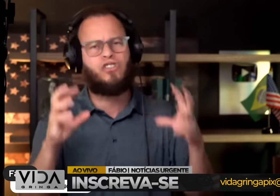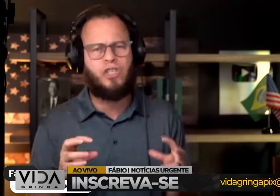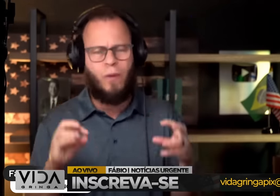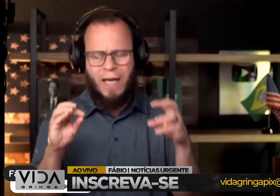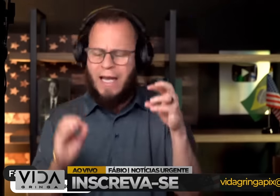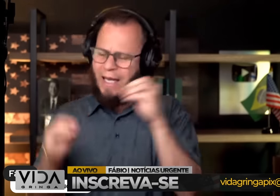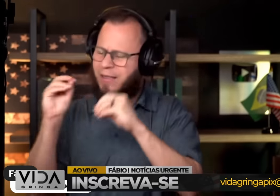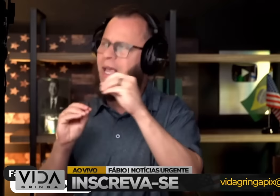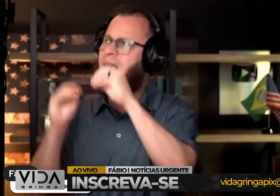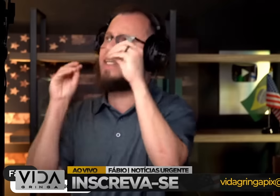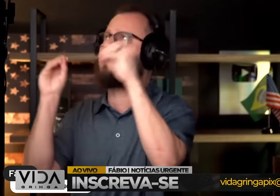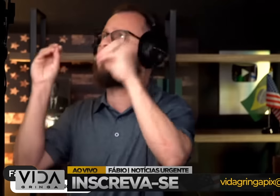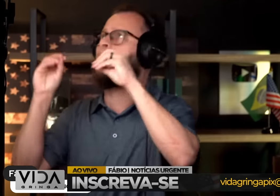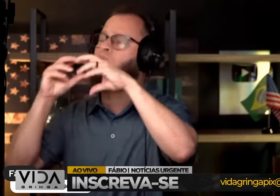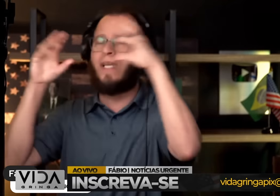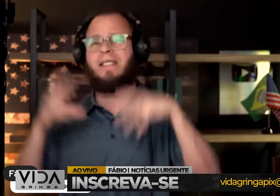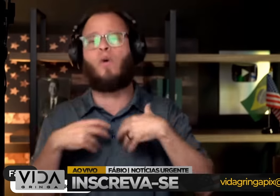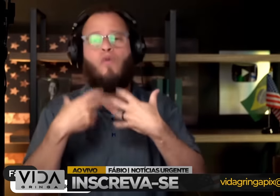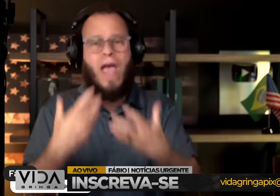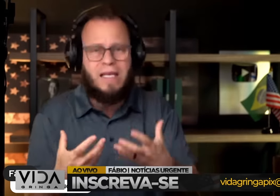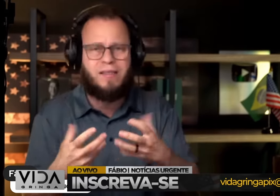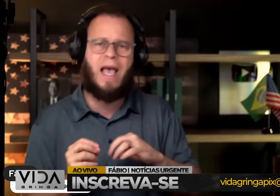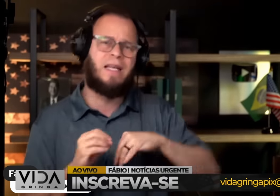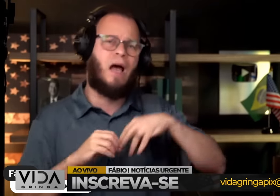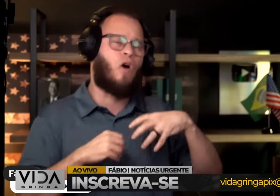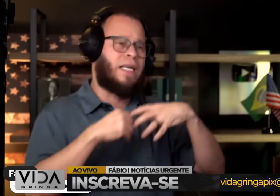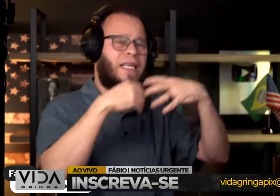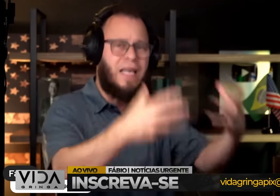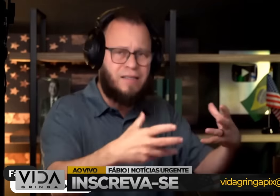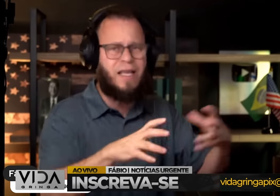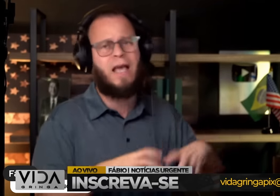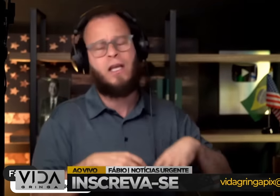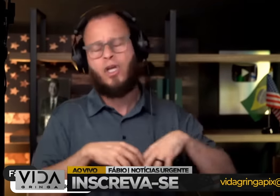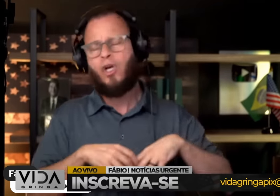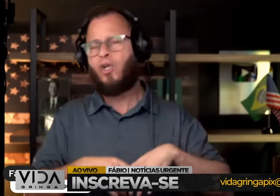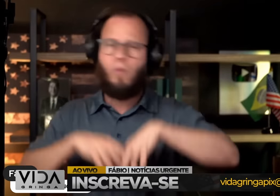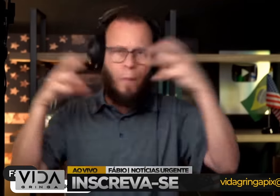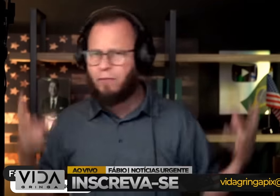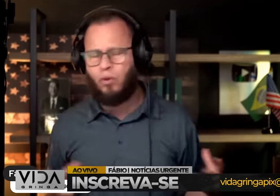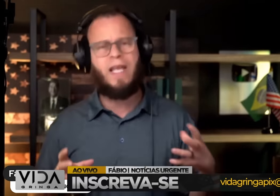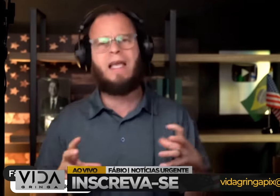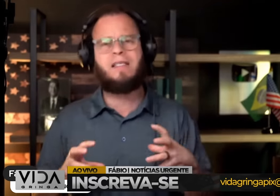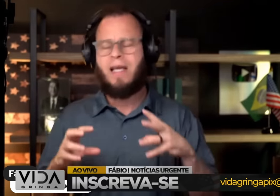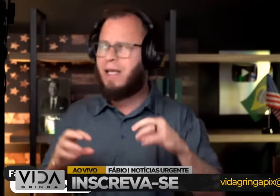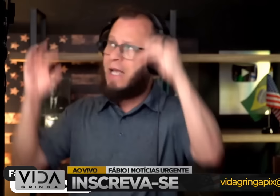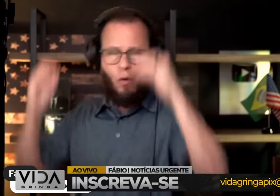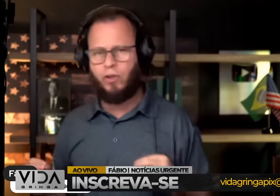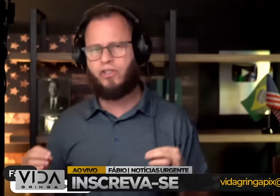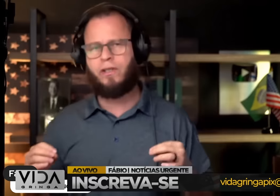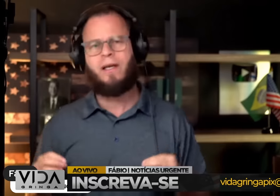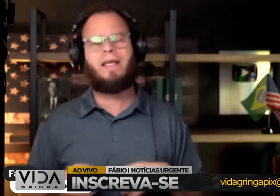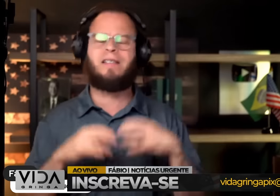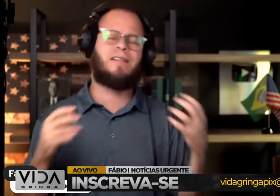jeitinho que eles querem que tudo aconteça como eles querem na hora que eles querem no momento deles que é